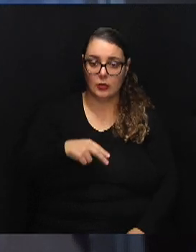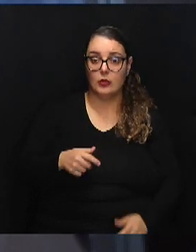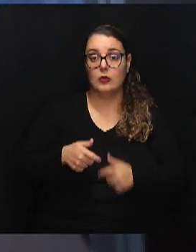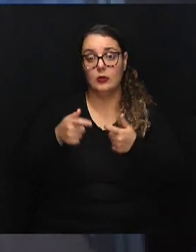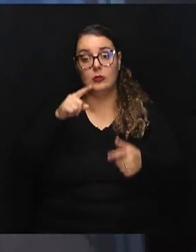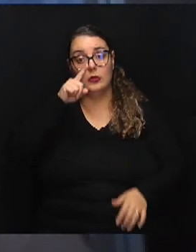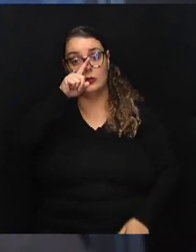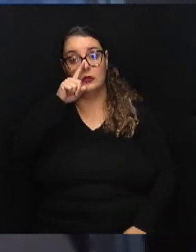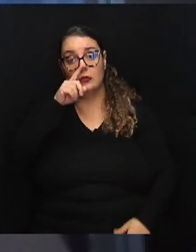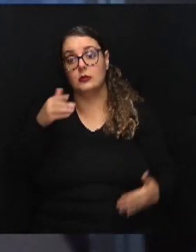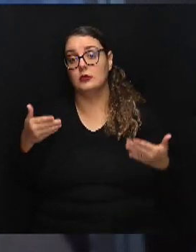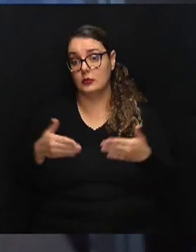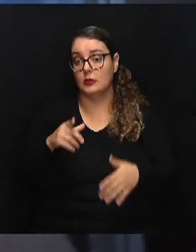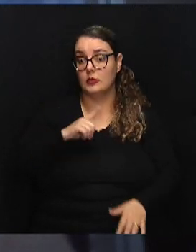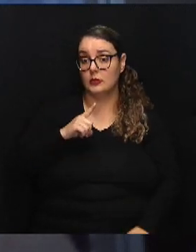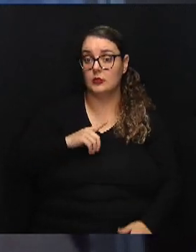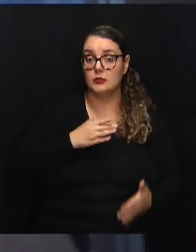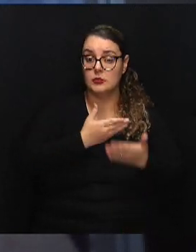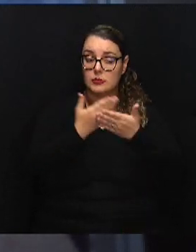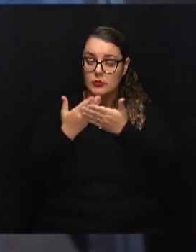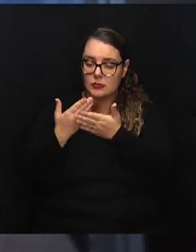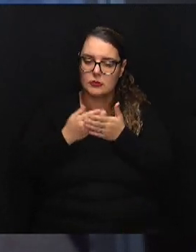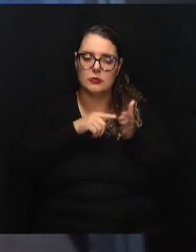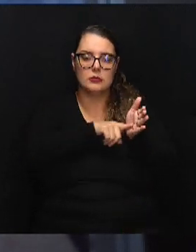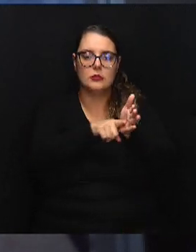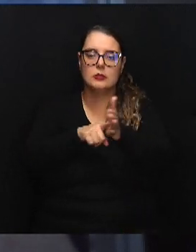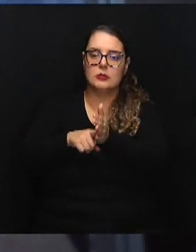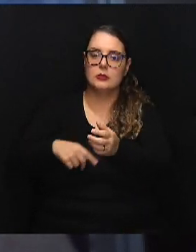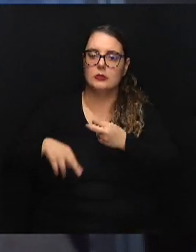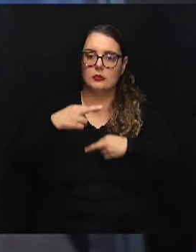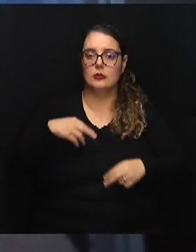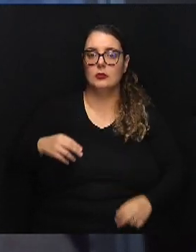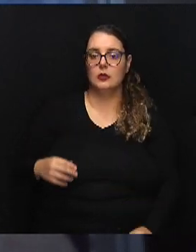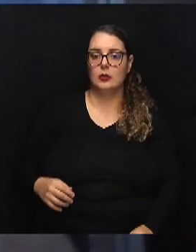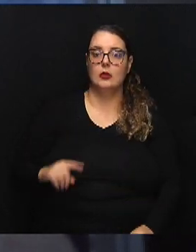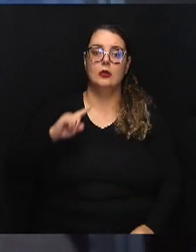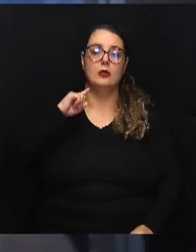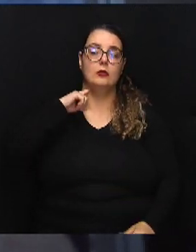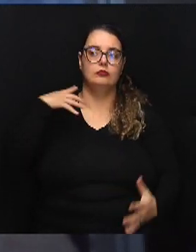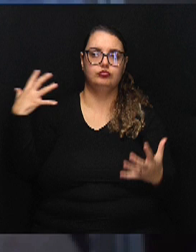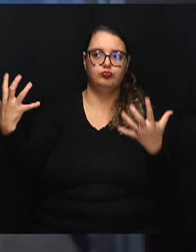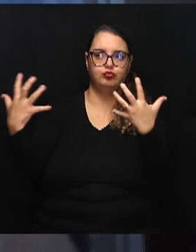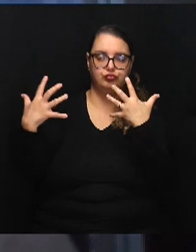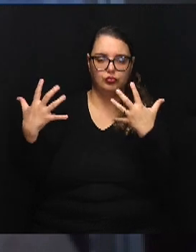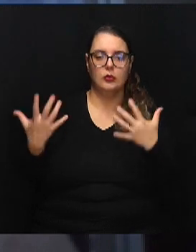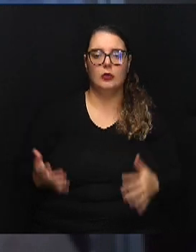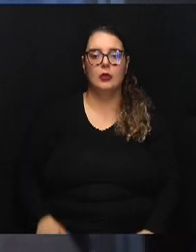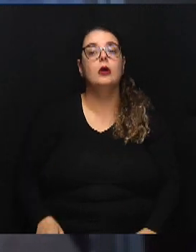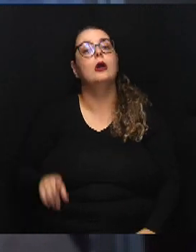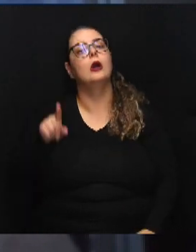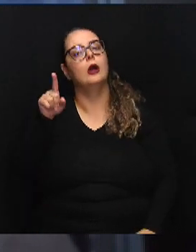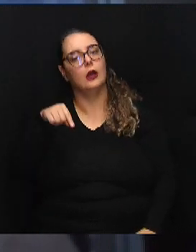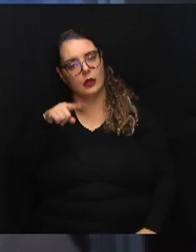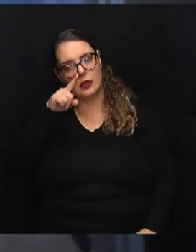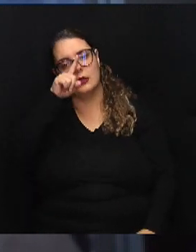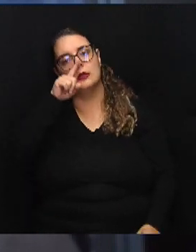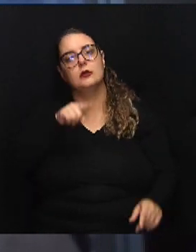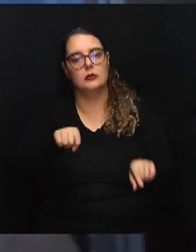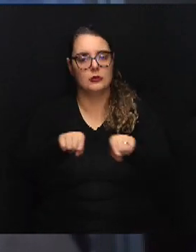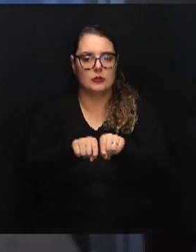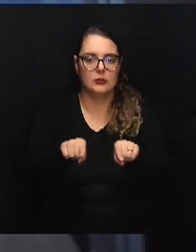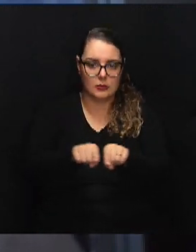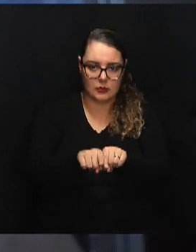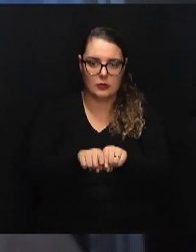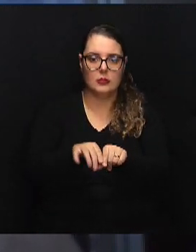e atualmente a gente tem estudado bastante também a questão da poluição ambiental. A poluição ambiental é um fator de risco para